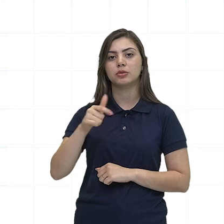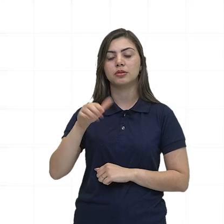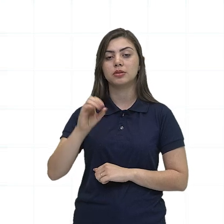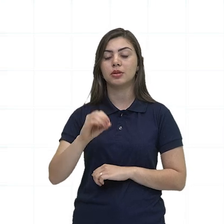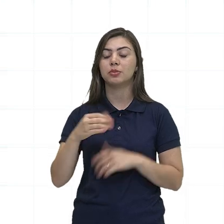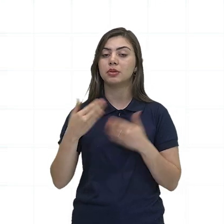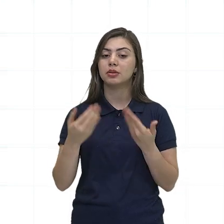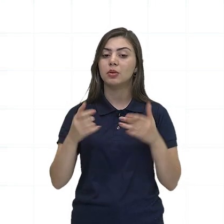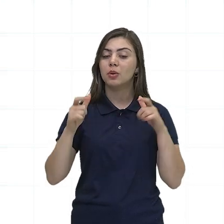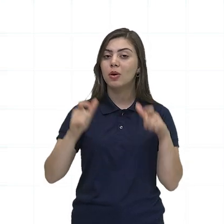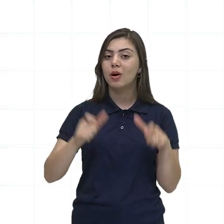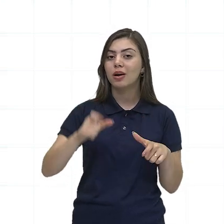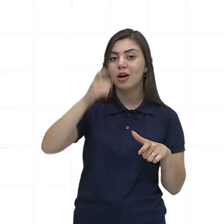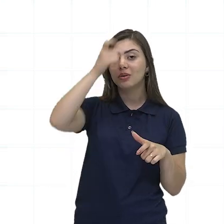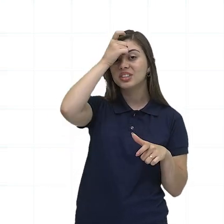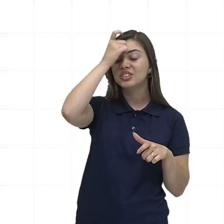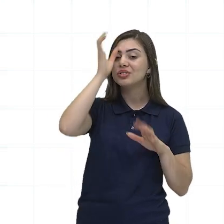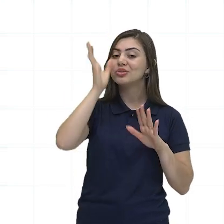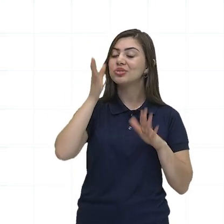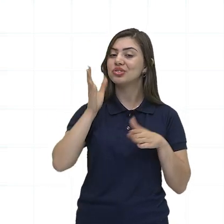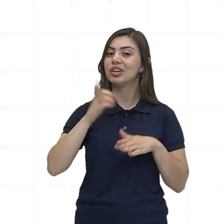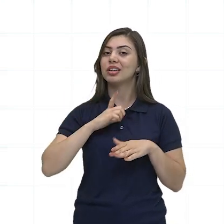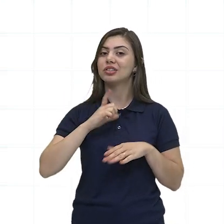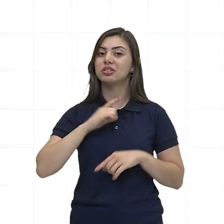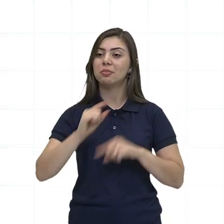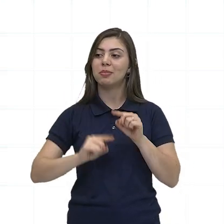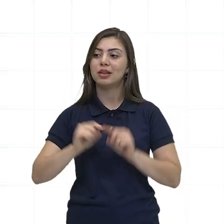já existiam instrumentos de percussão,